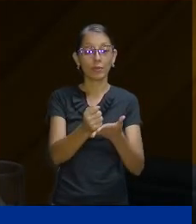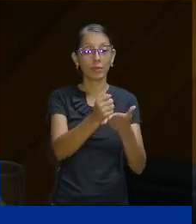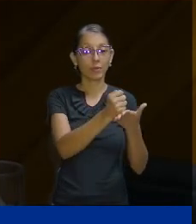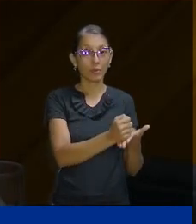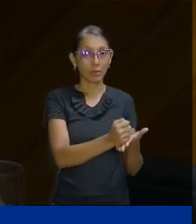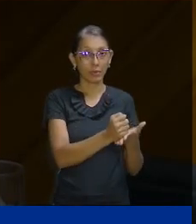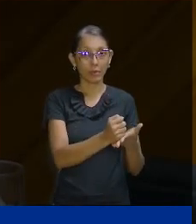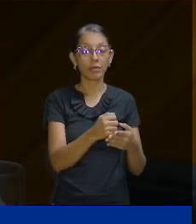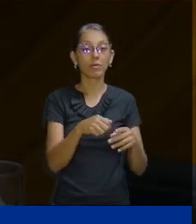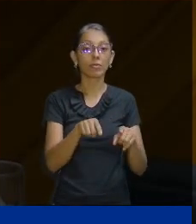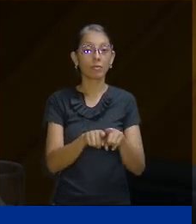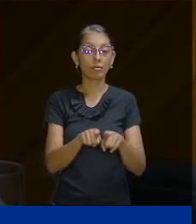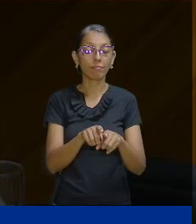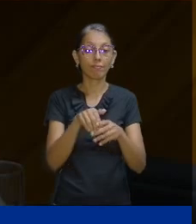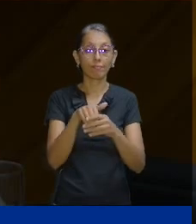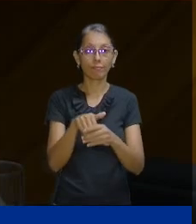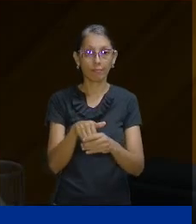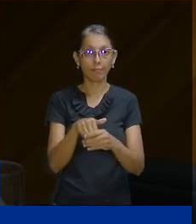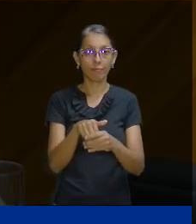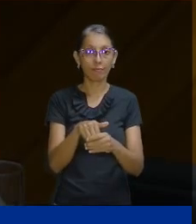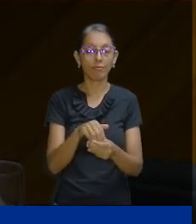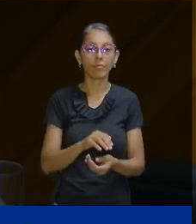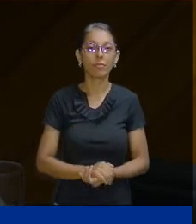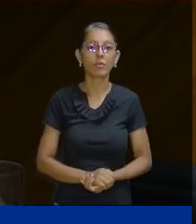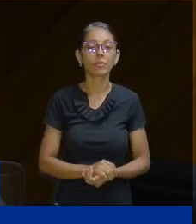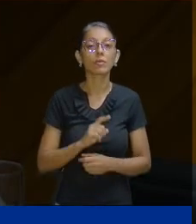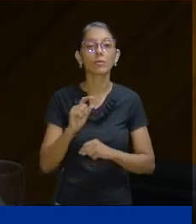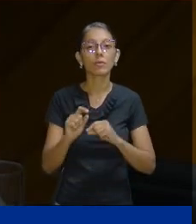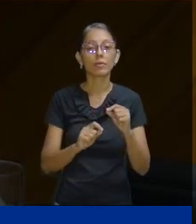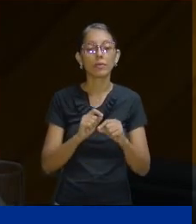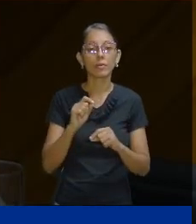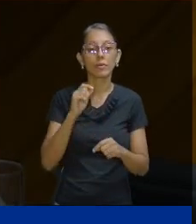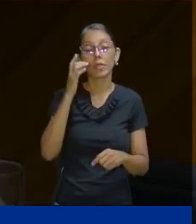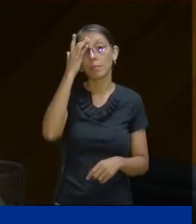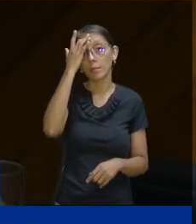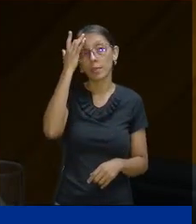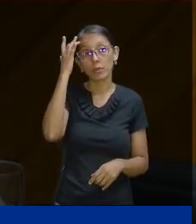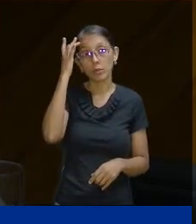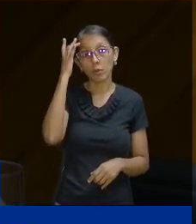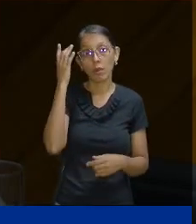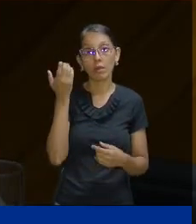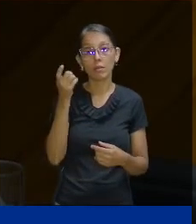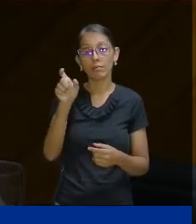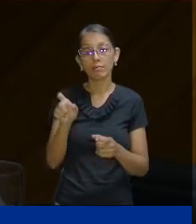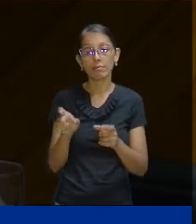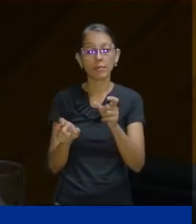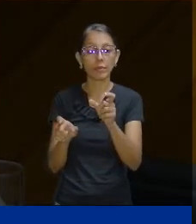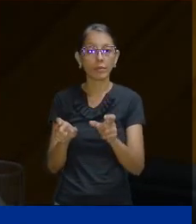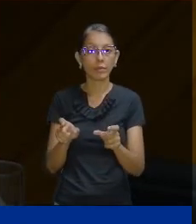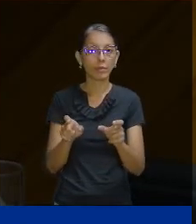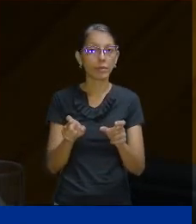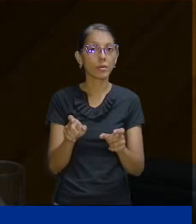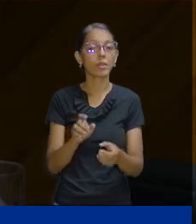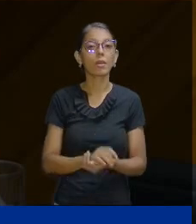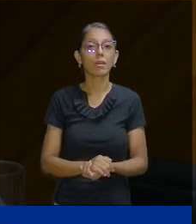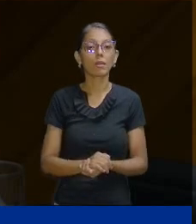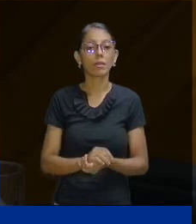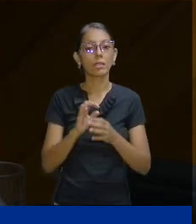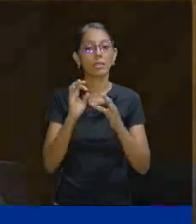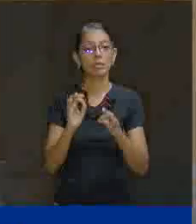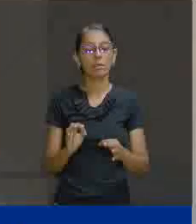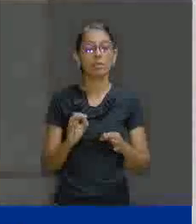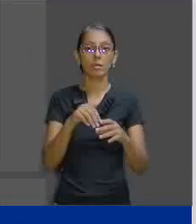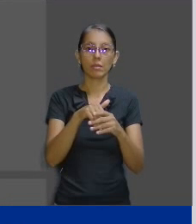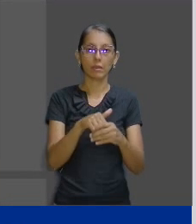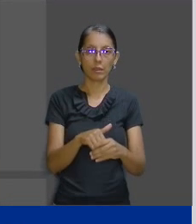de correligionários, aqui está se falando de eleitor, e vai ficar muito melhor demonstrado mais à frente. Mas fica identificado